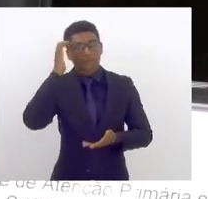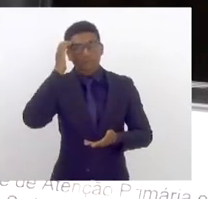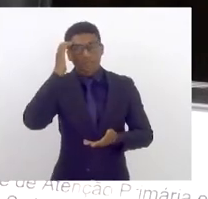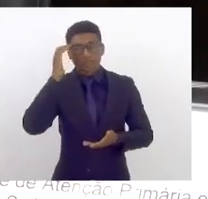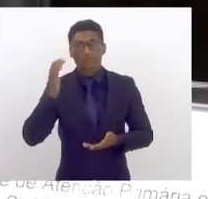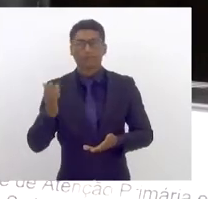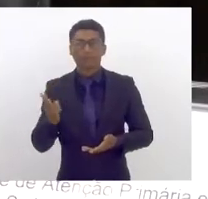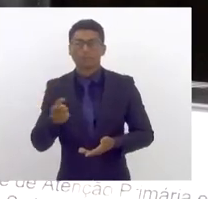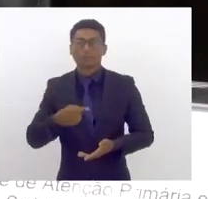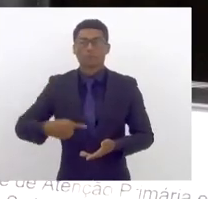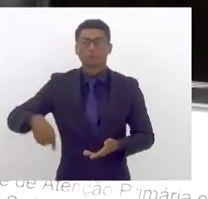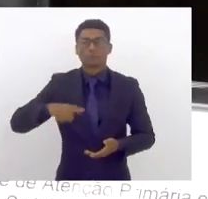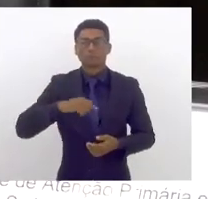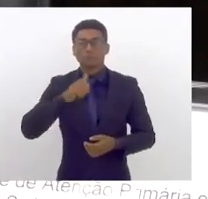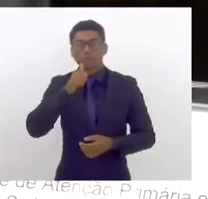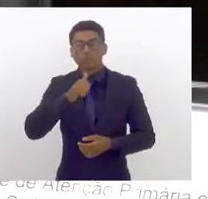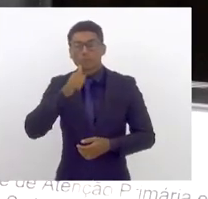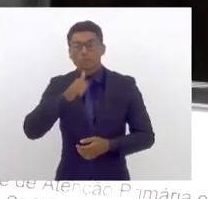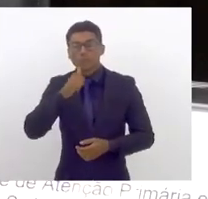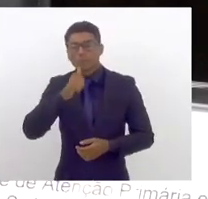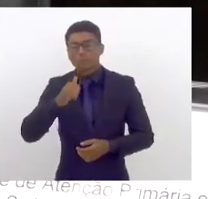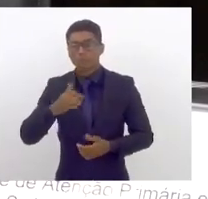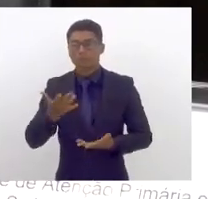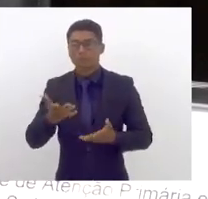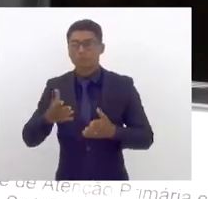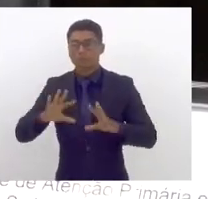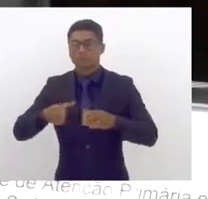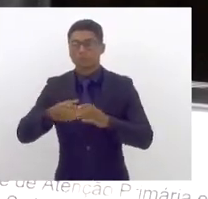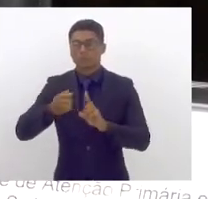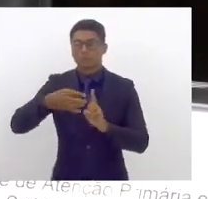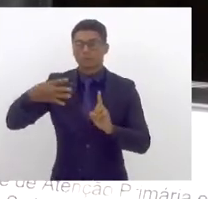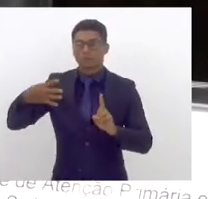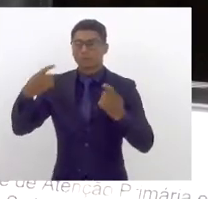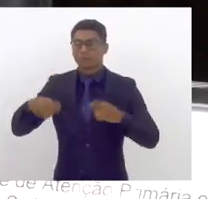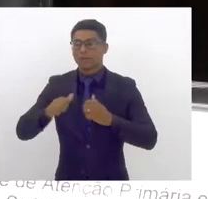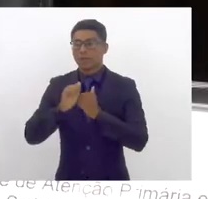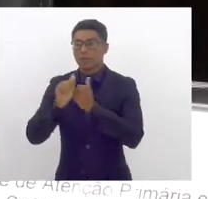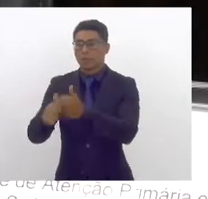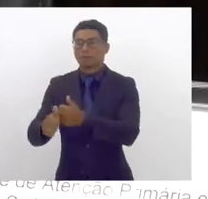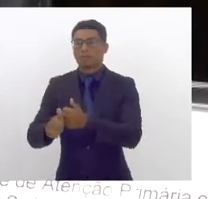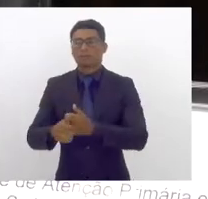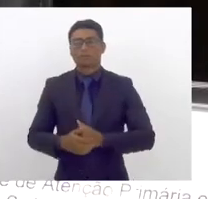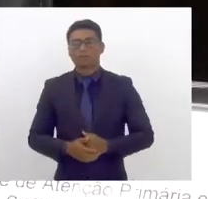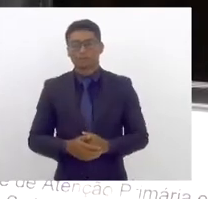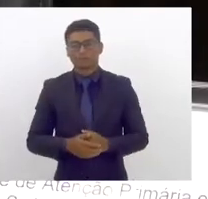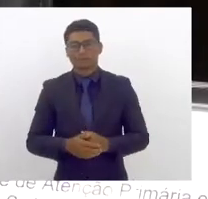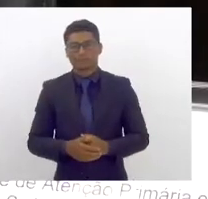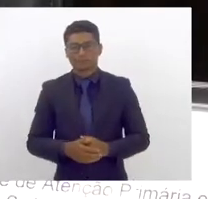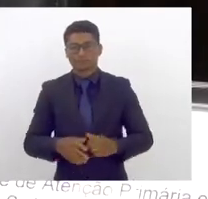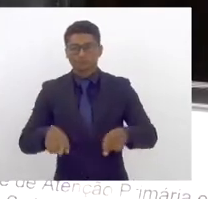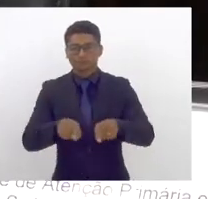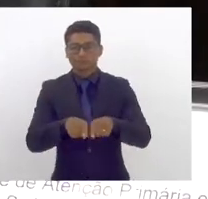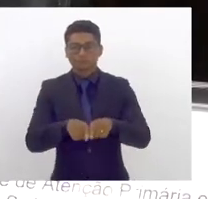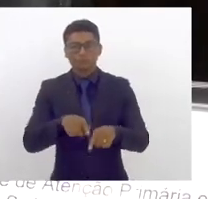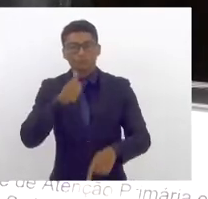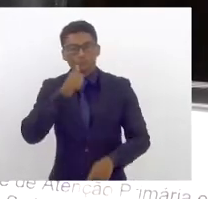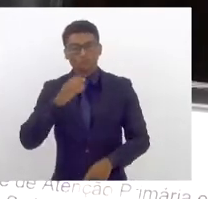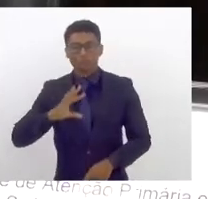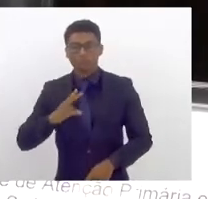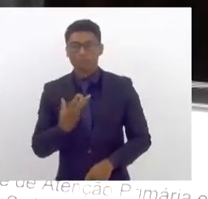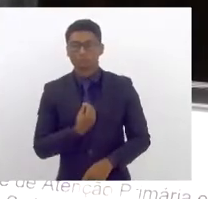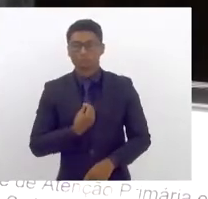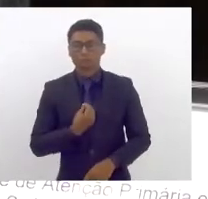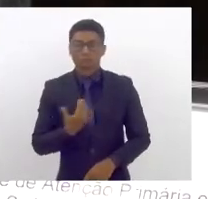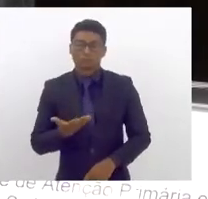temos enquanto mulheres lbts de termos o acompanhamento contínuo eh e de mulheres transexuais né Nós